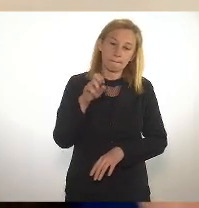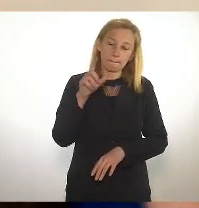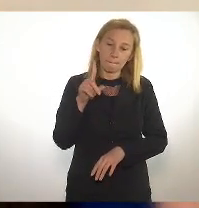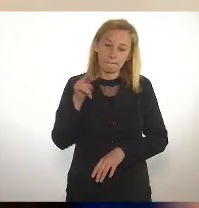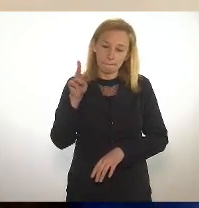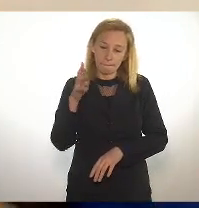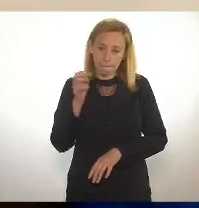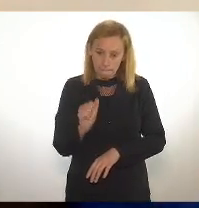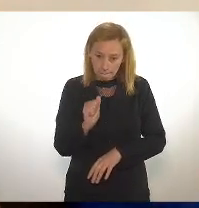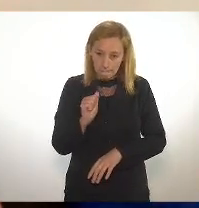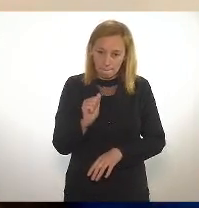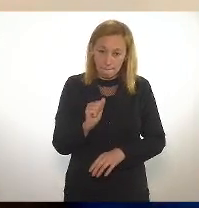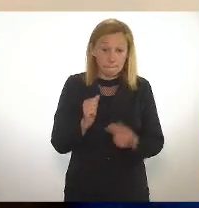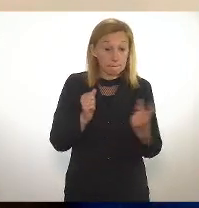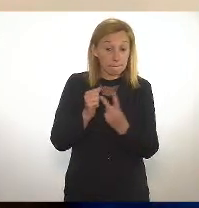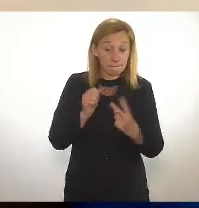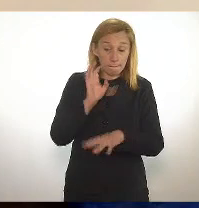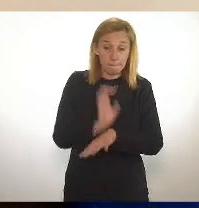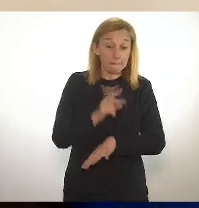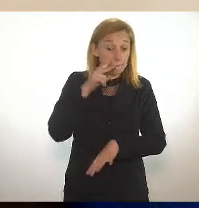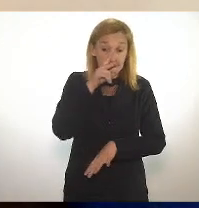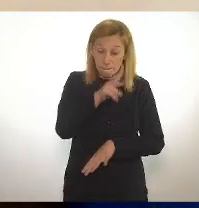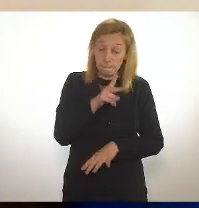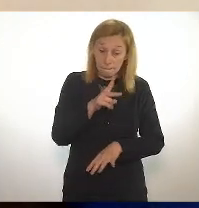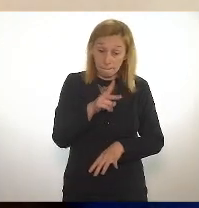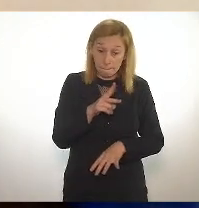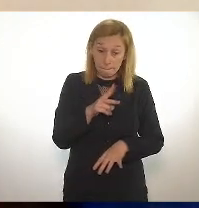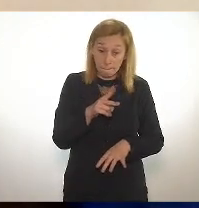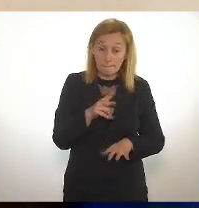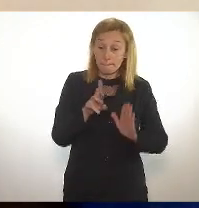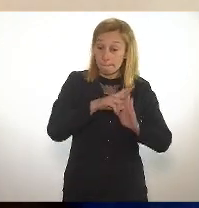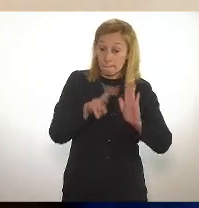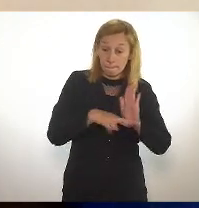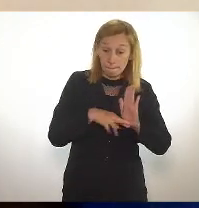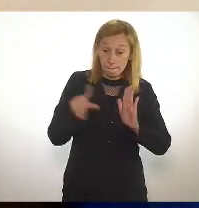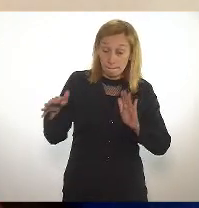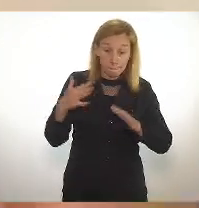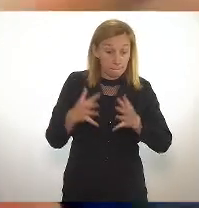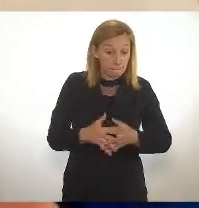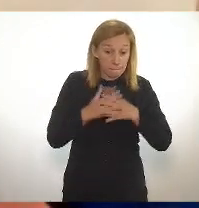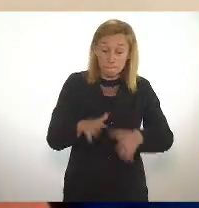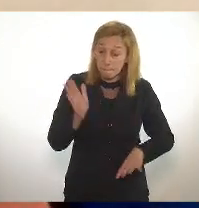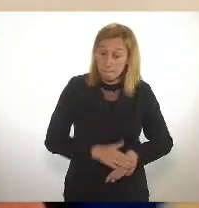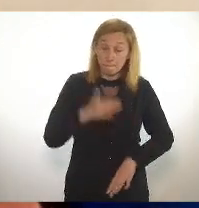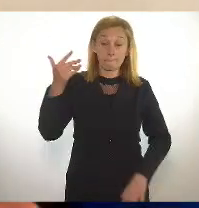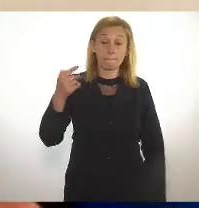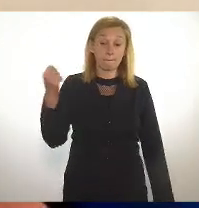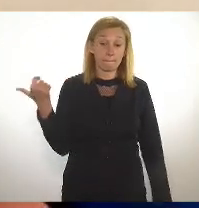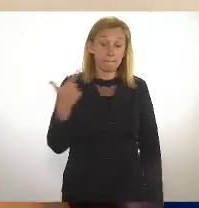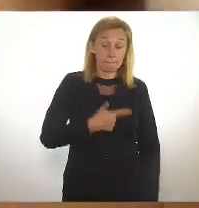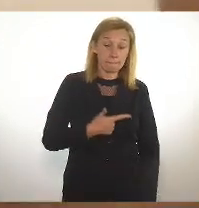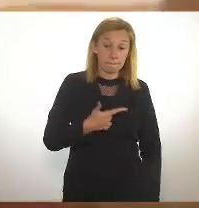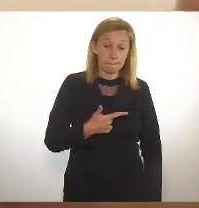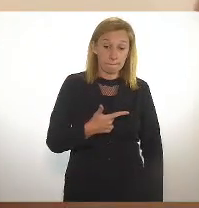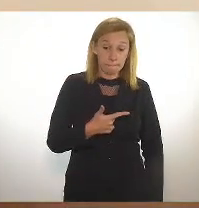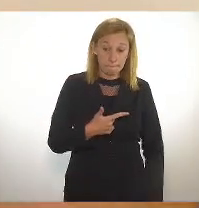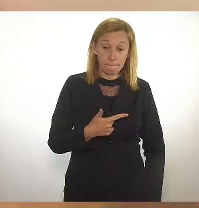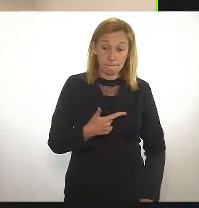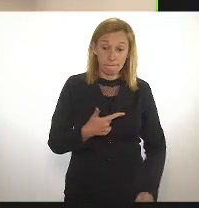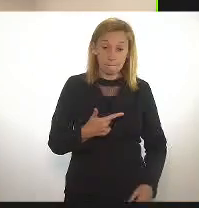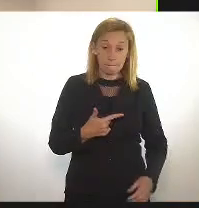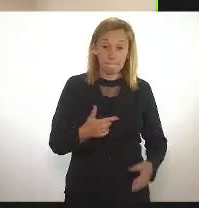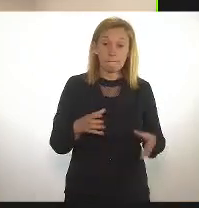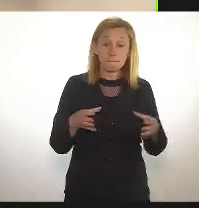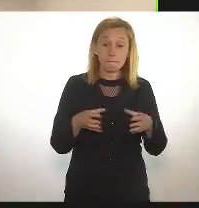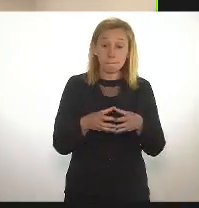que o regulamento é mais confuso do que campeonato carioca. Ganhou Taça Guarabara, ganhou Taça Rio, quem tiver mais